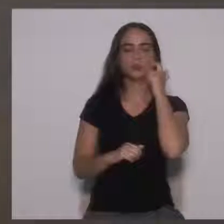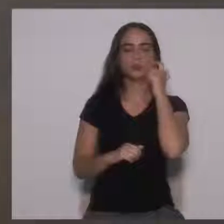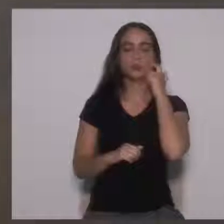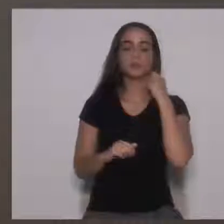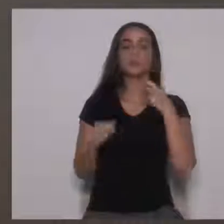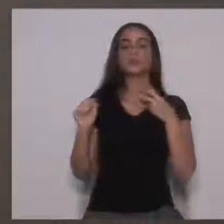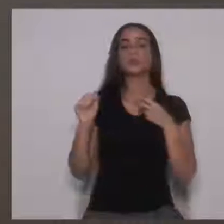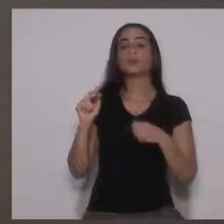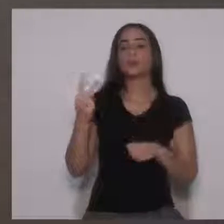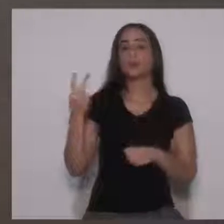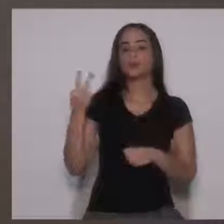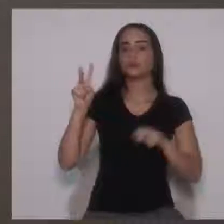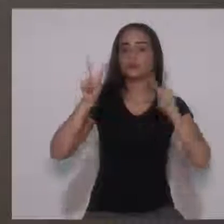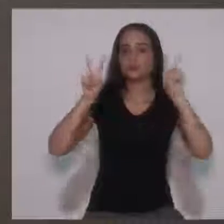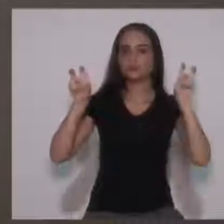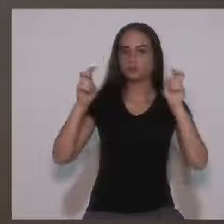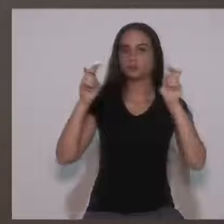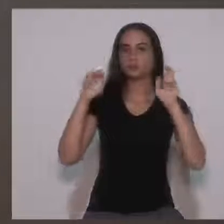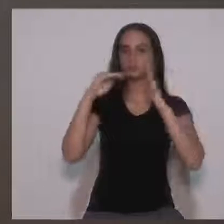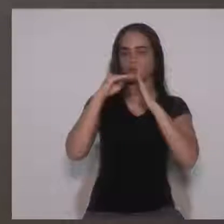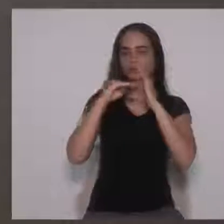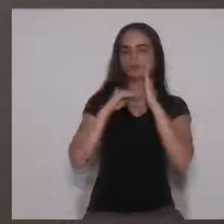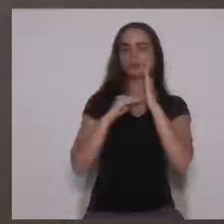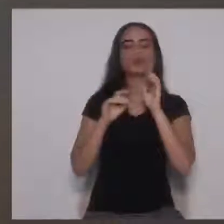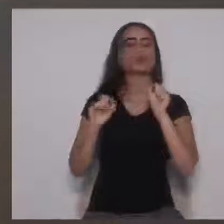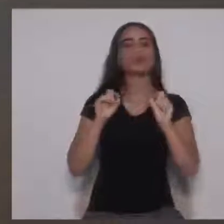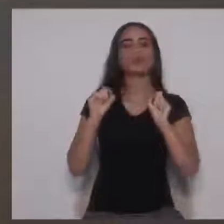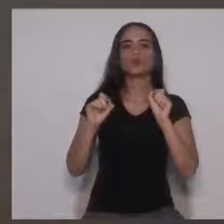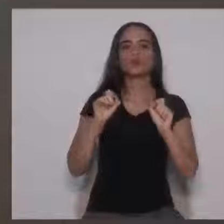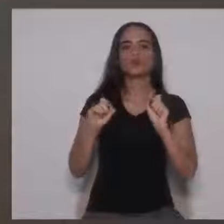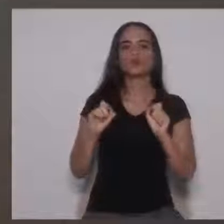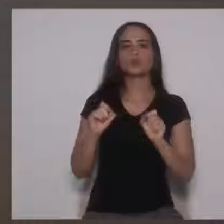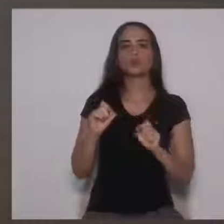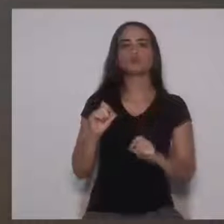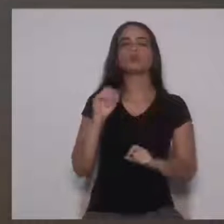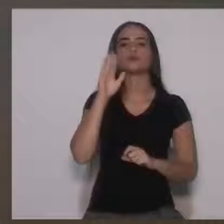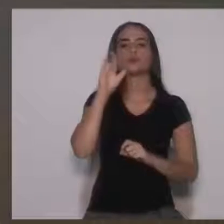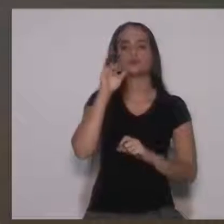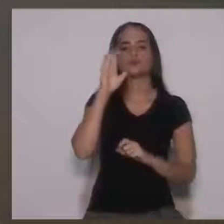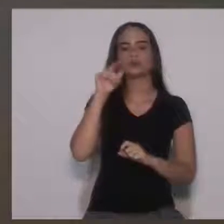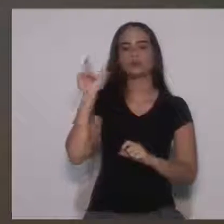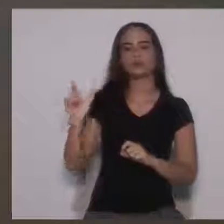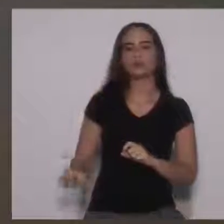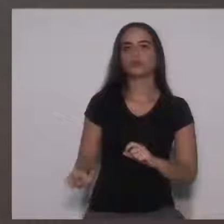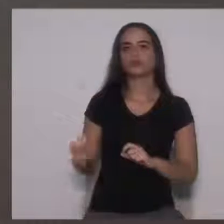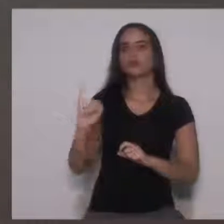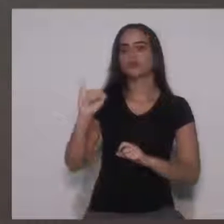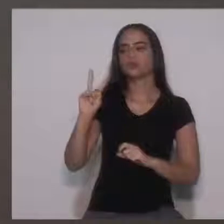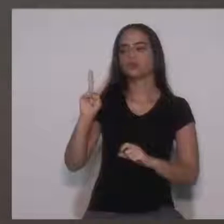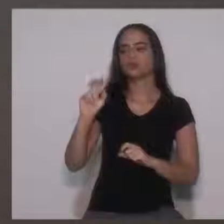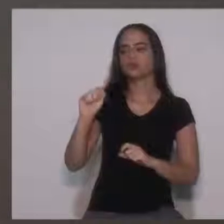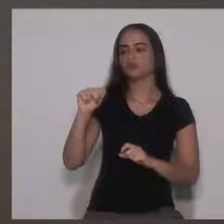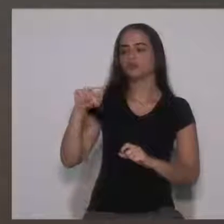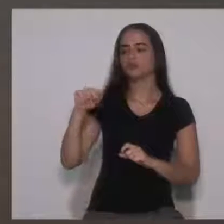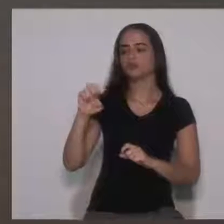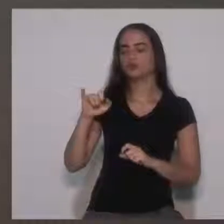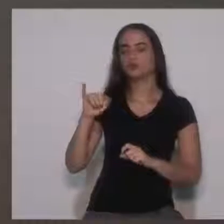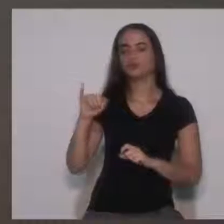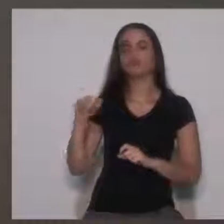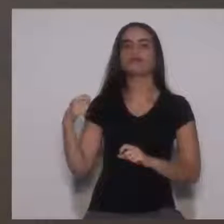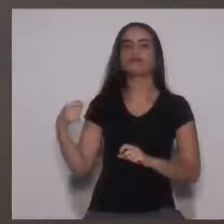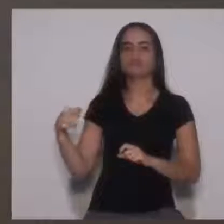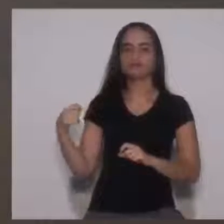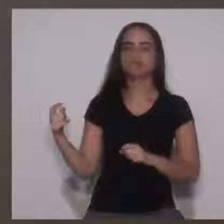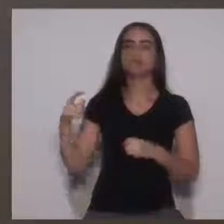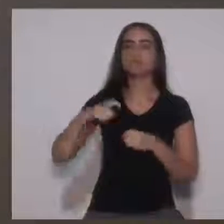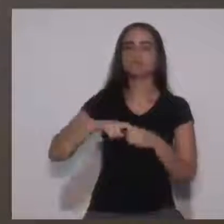Segundo assunto da pauta é a reintegração do servidor público Ivanei. O Ivanei é um servidor